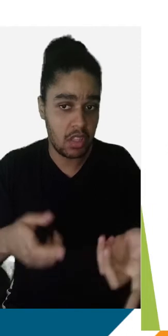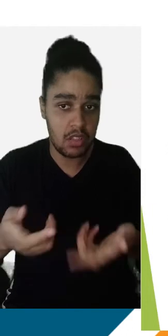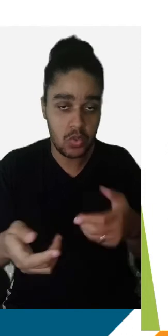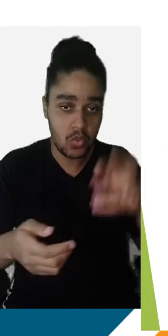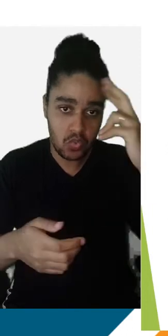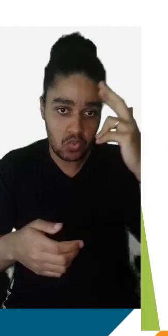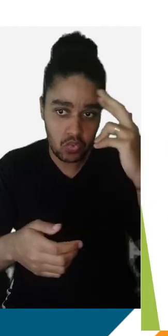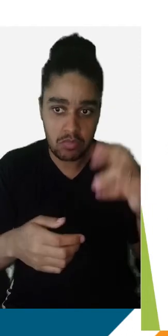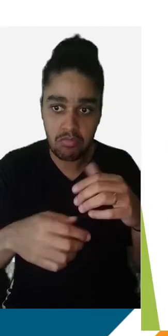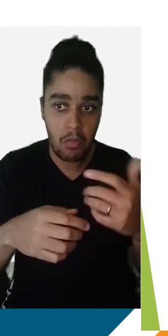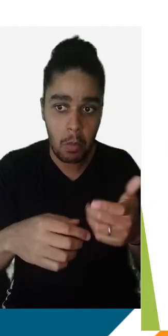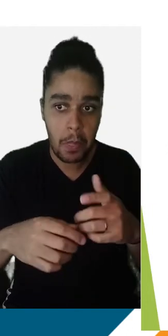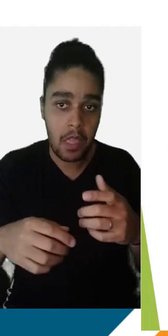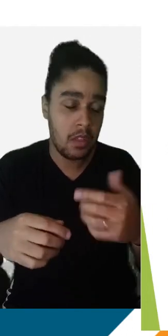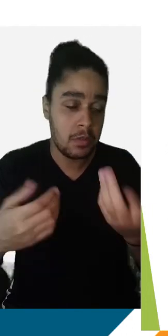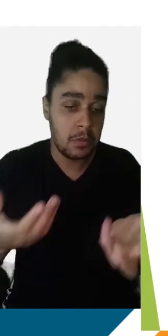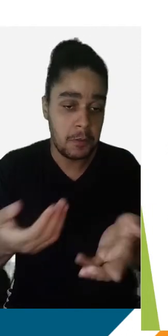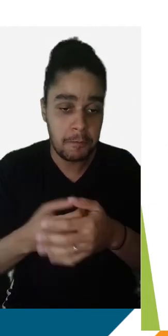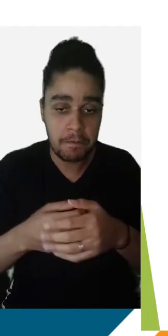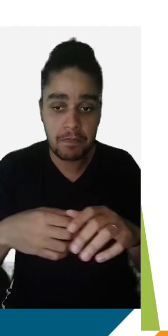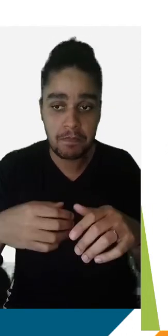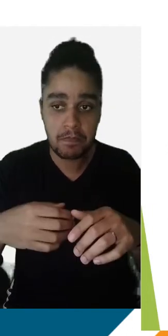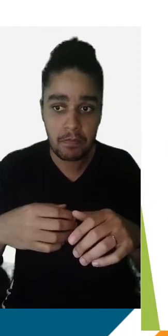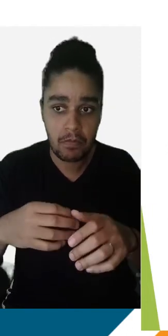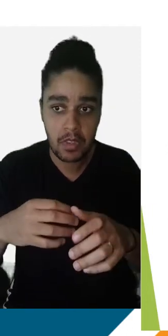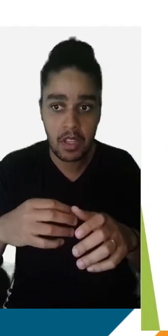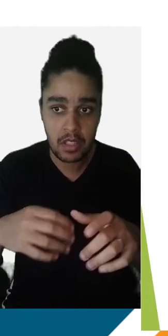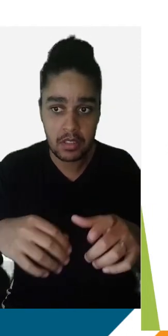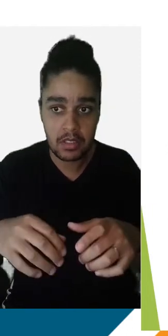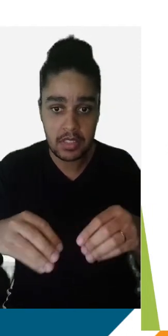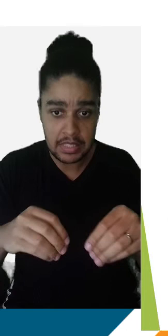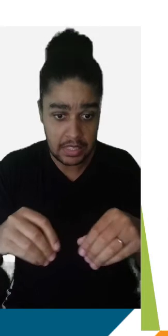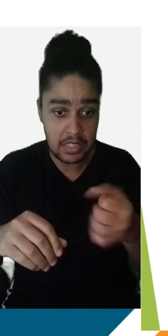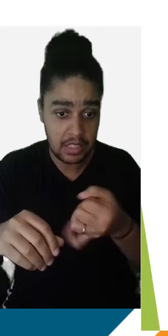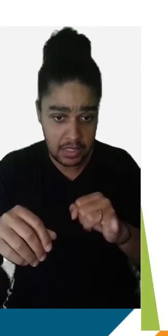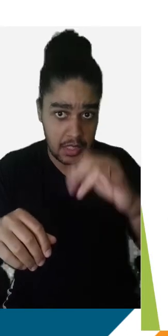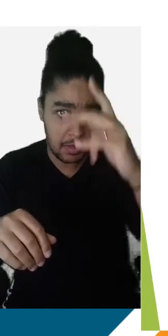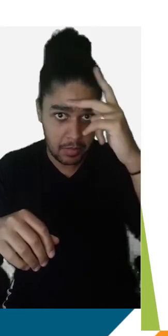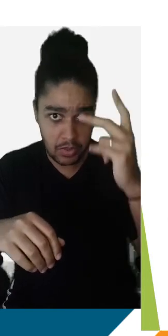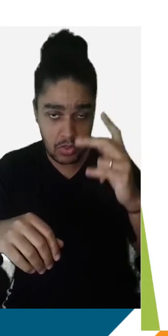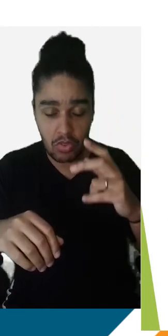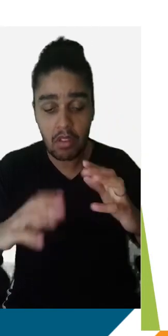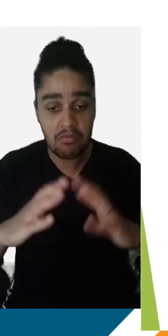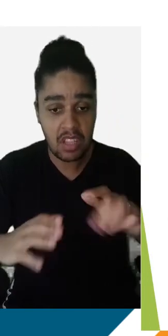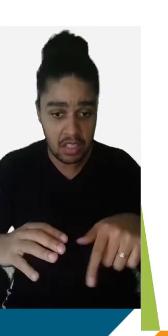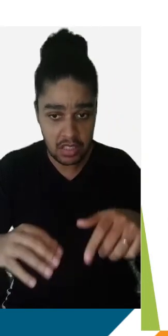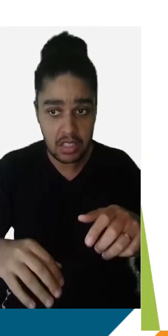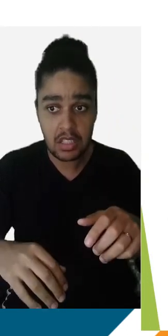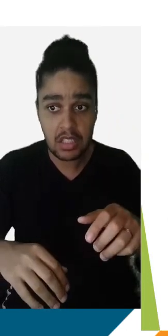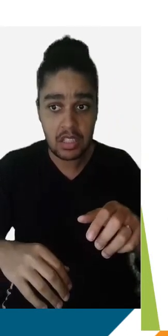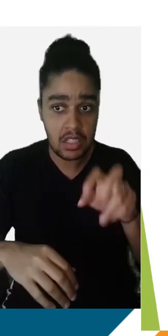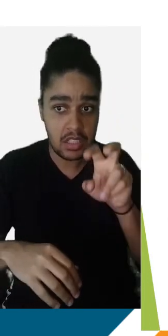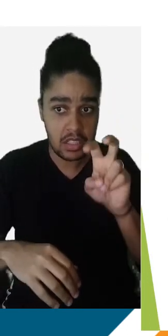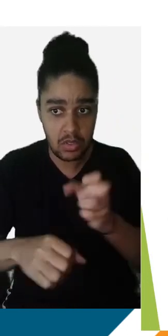dono daquela terra, de uma terra devoluta, uma terra na qual, se ele ficar ali por 5 anos, ele, através da